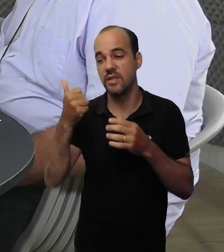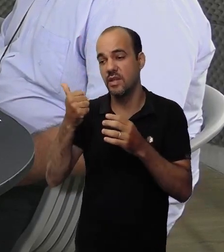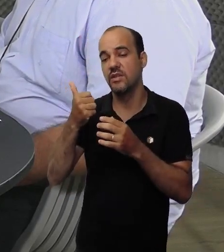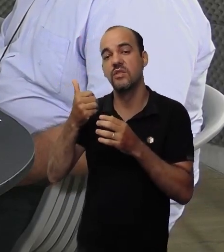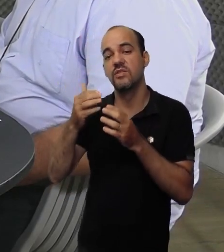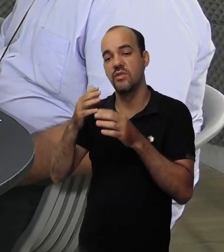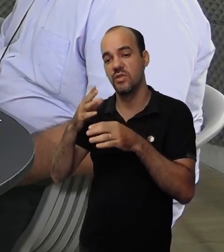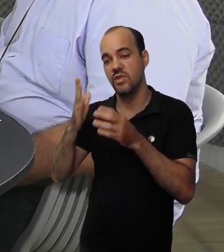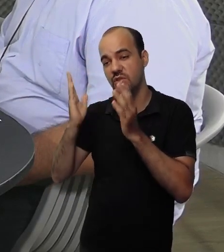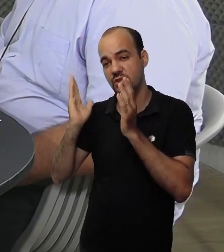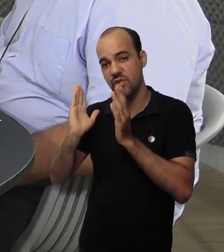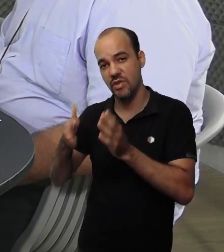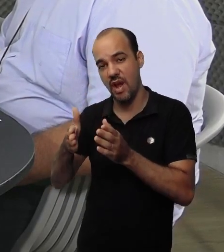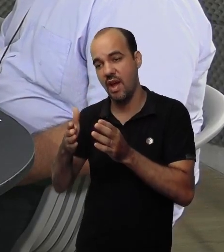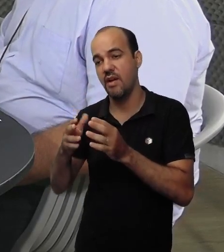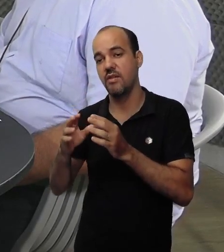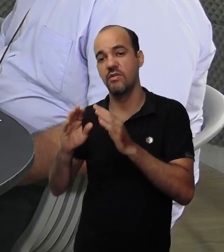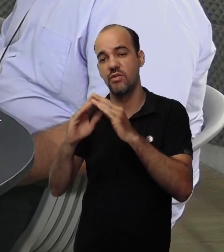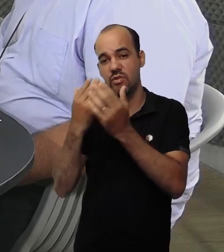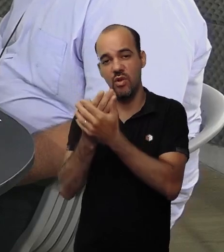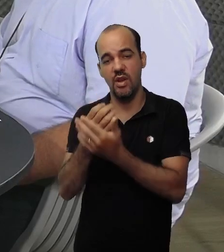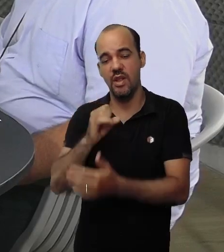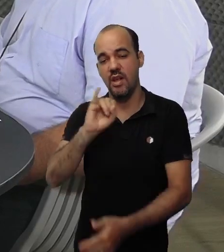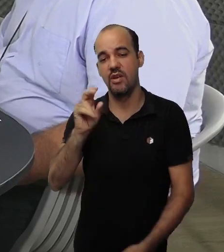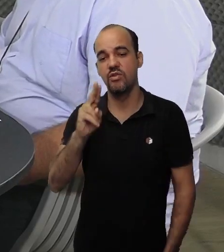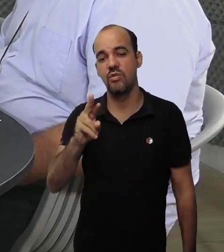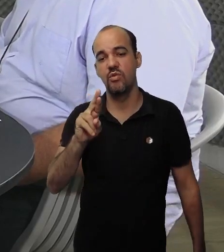lá de Jurandir Bezerra